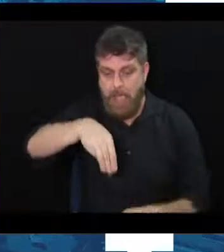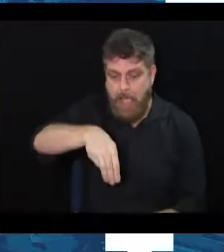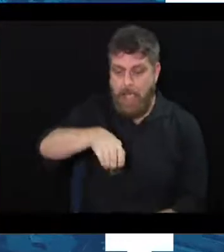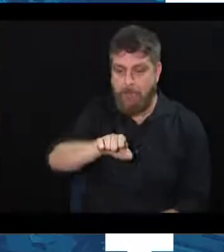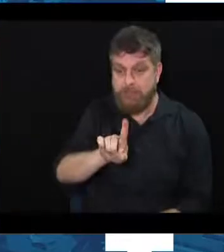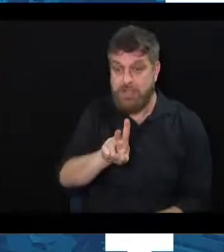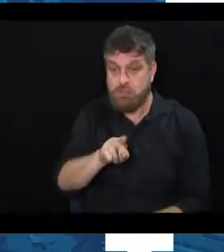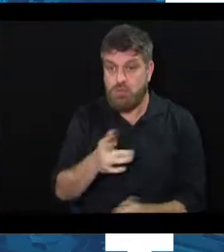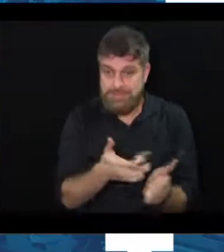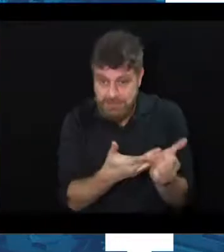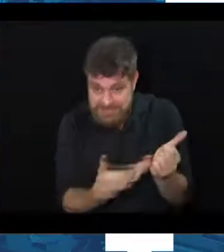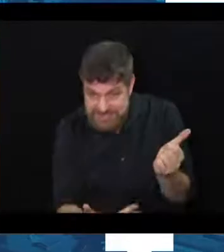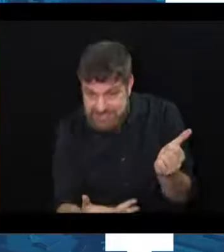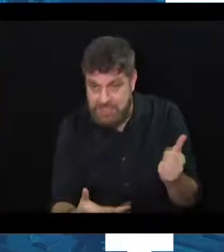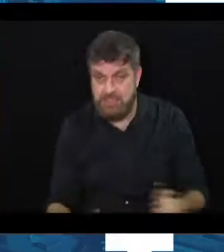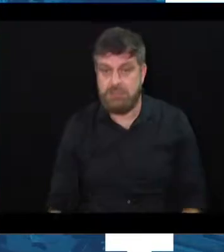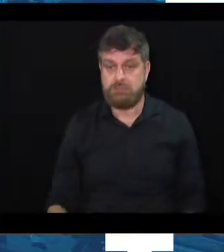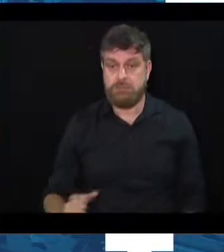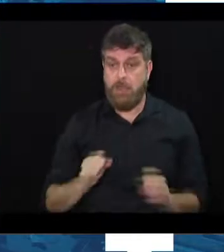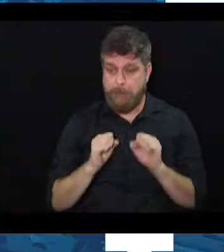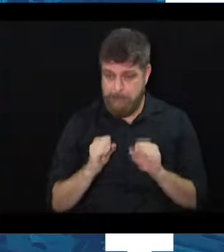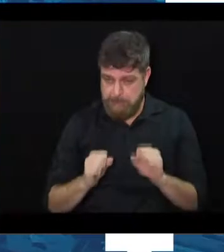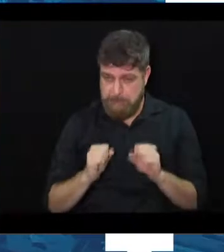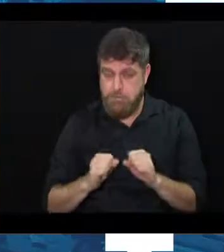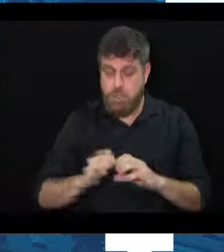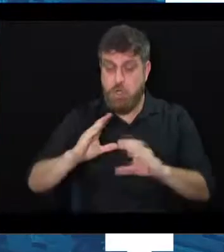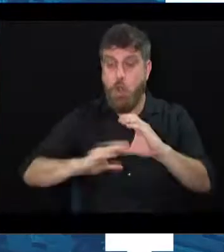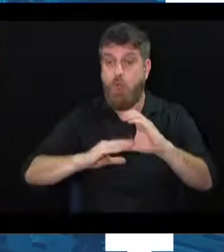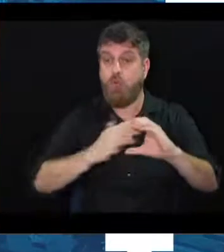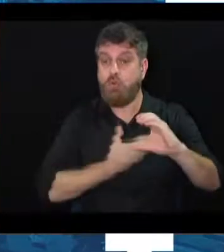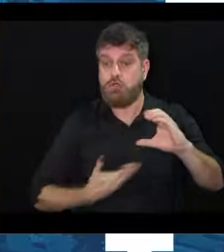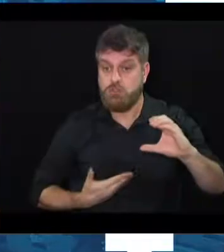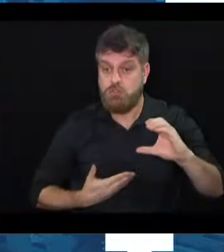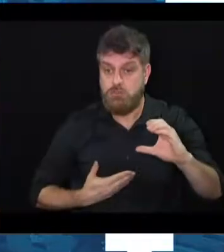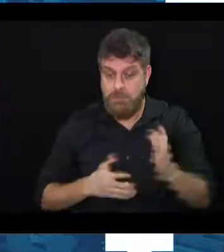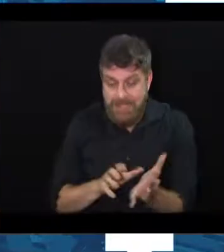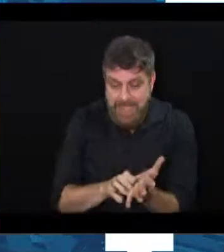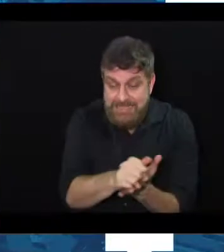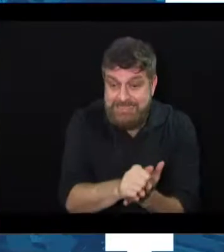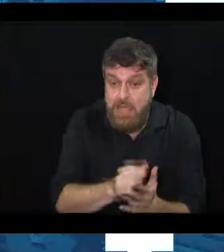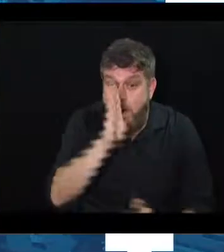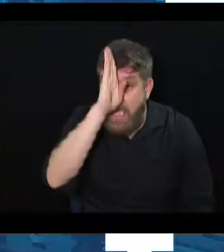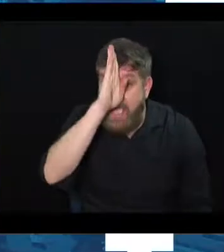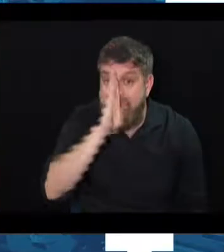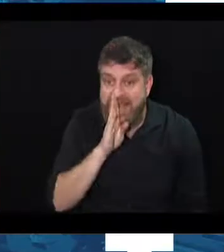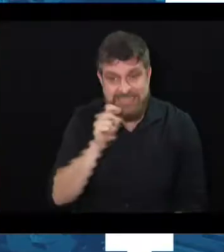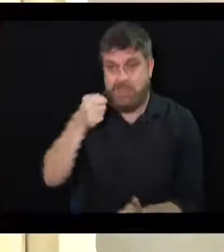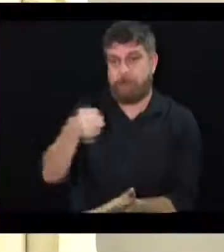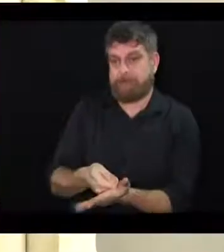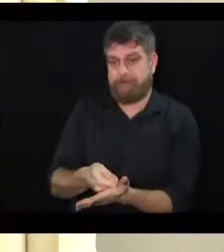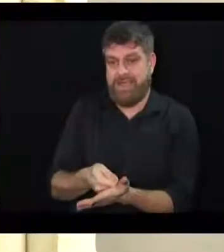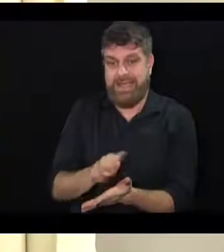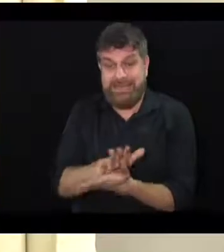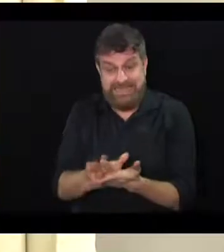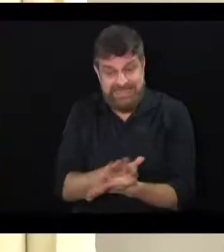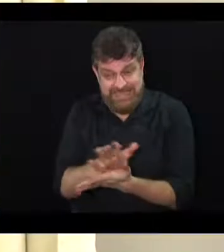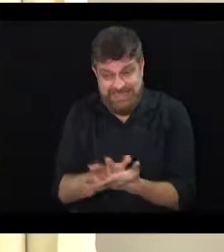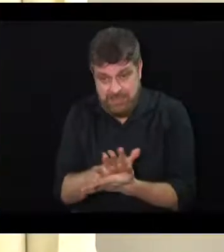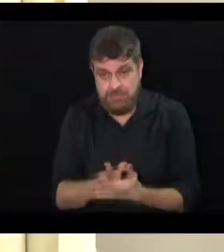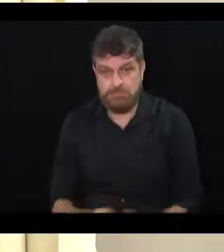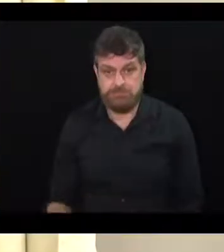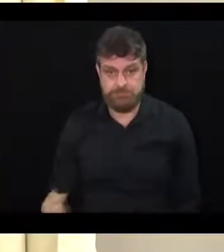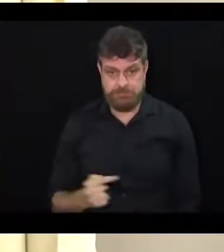de Medula Óssea, o REDOME, ficam isentas da taxa de inscrição em concursos públicos municipais. Um projeto partindo